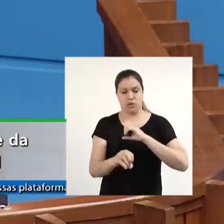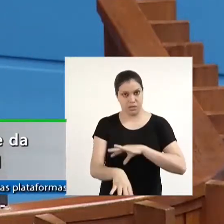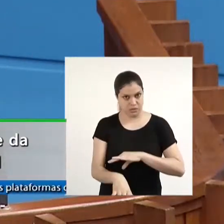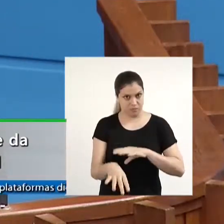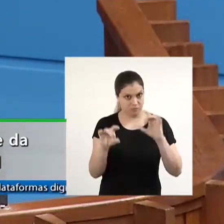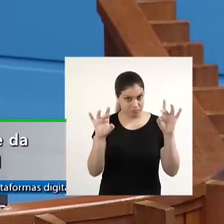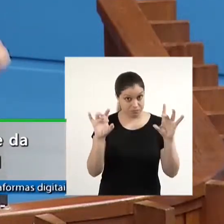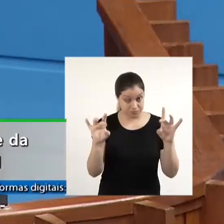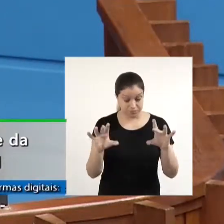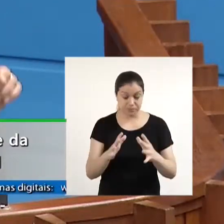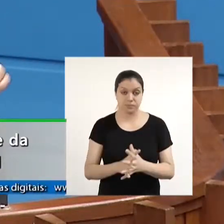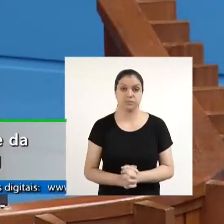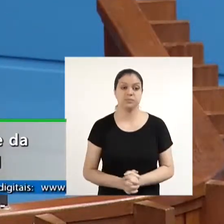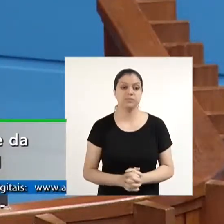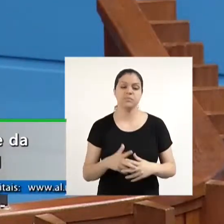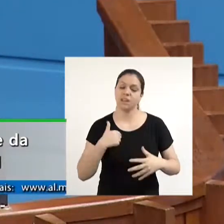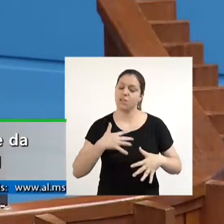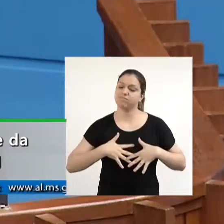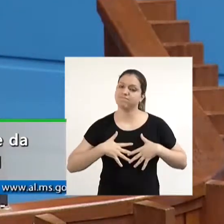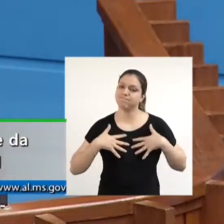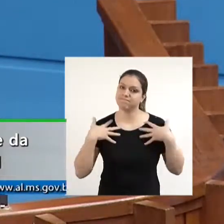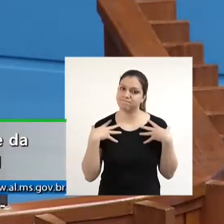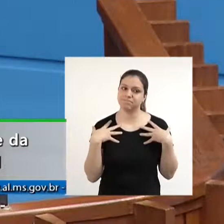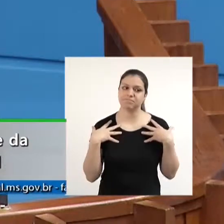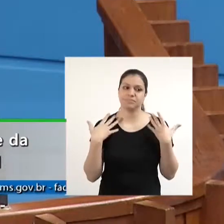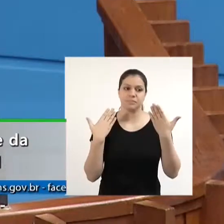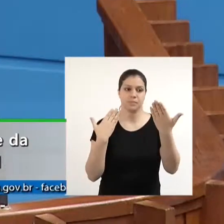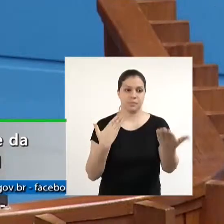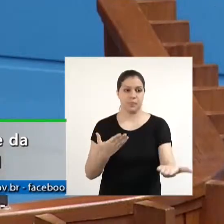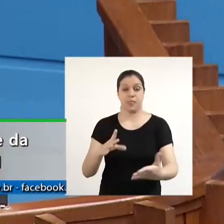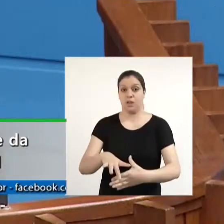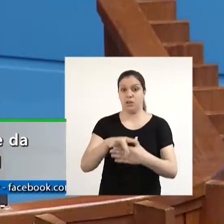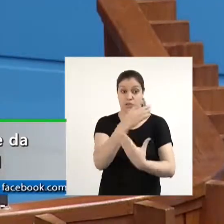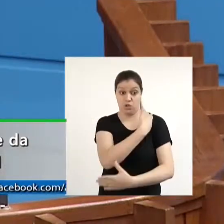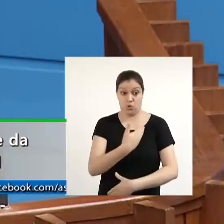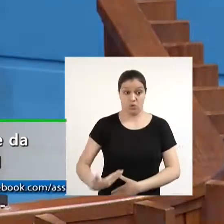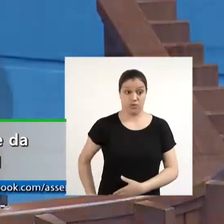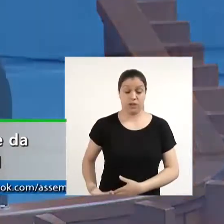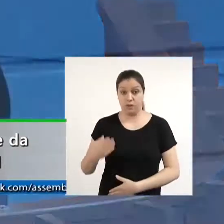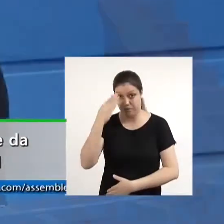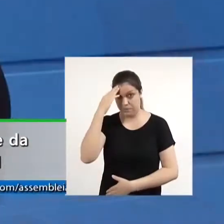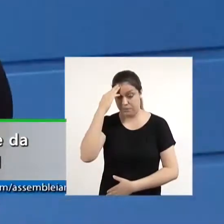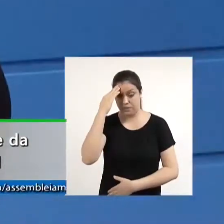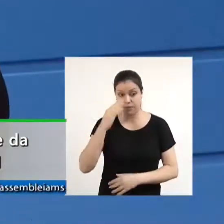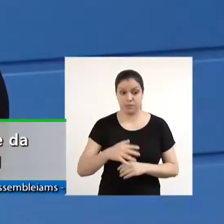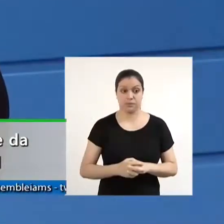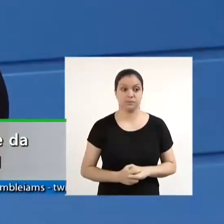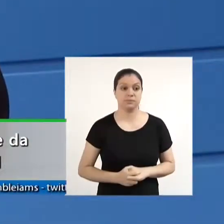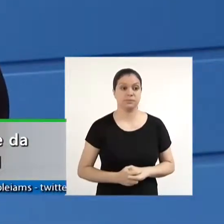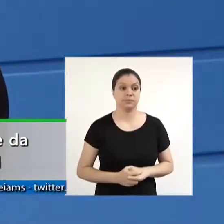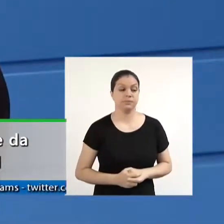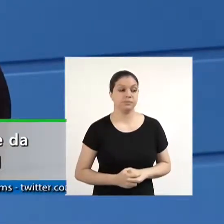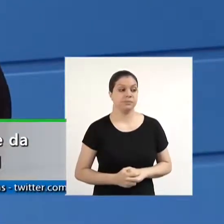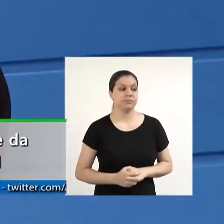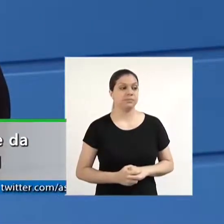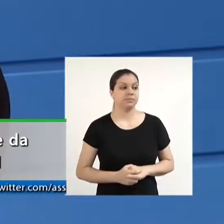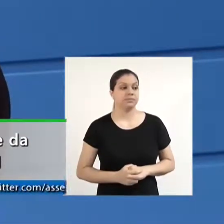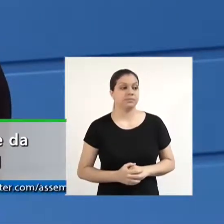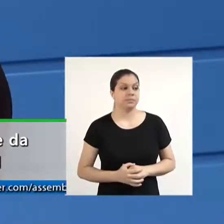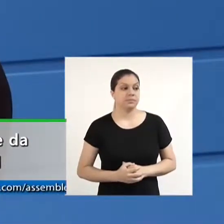educação especial. É com alegria que passo a parte ao líder do governo, deputado Barbosinha. Meu